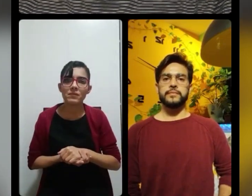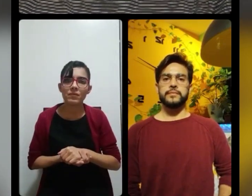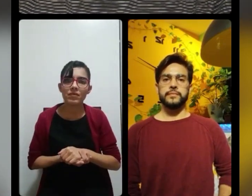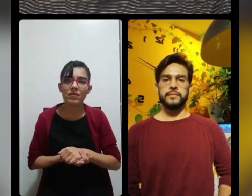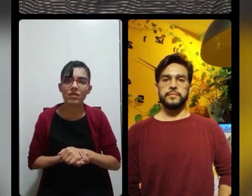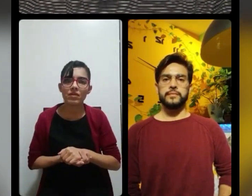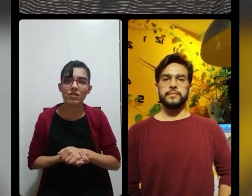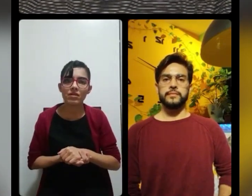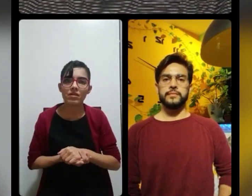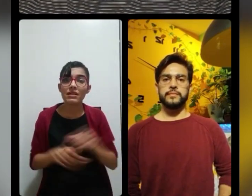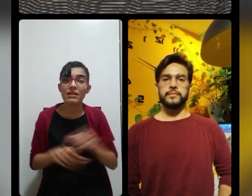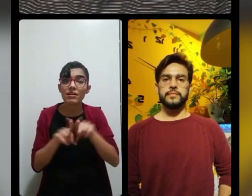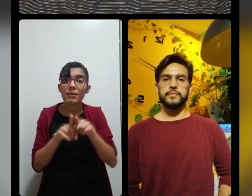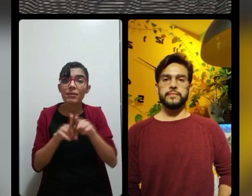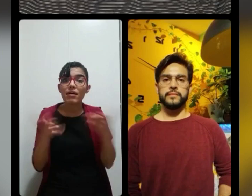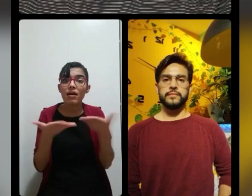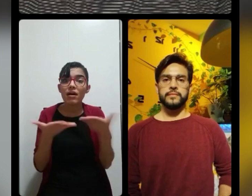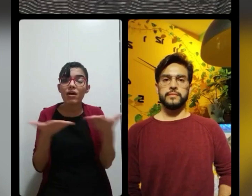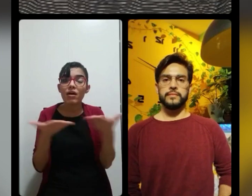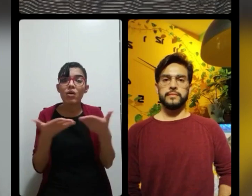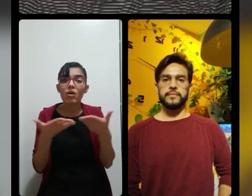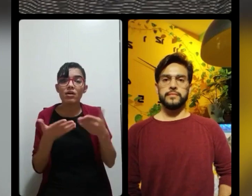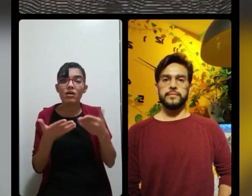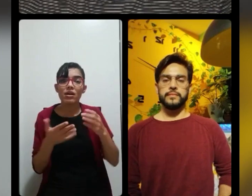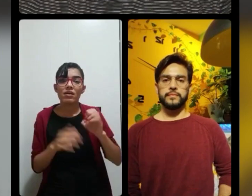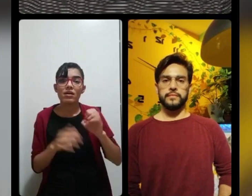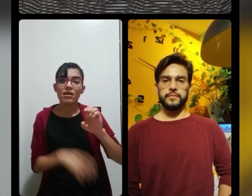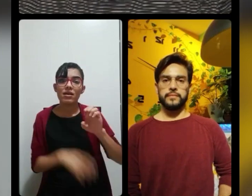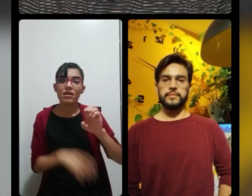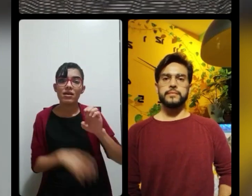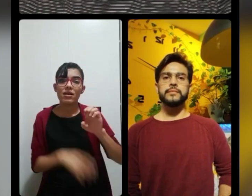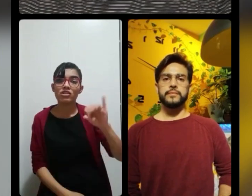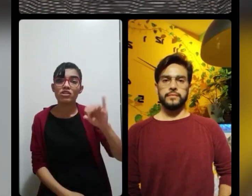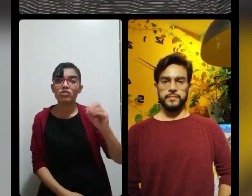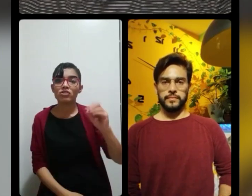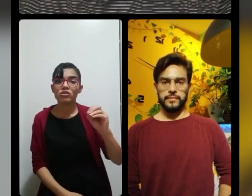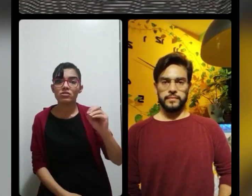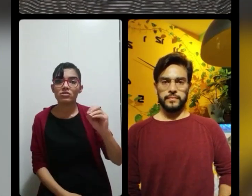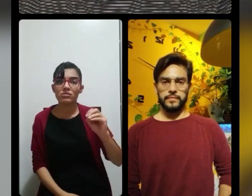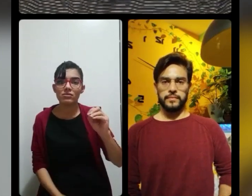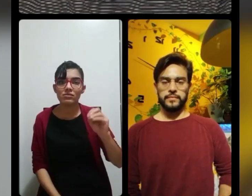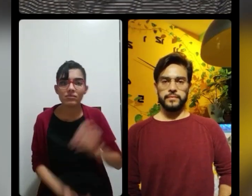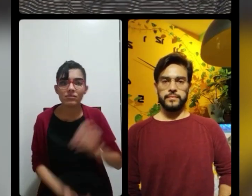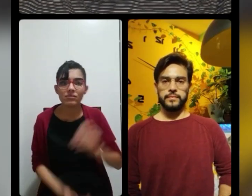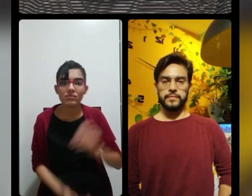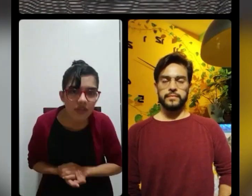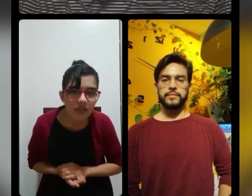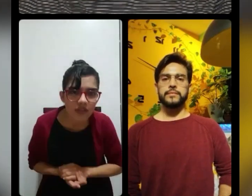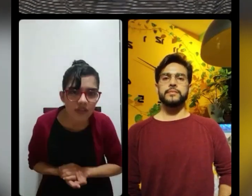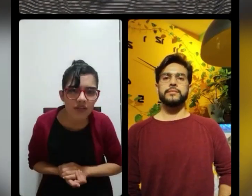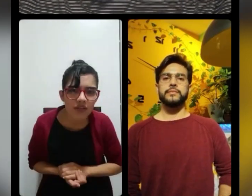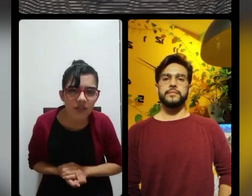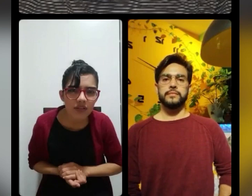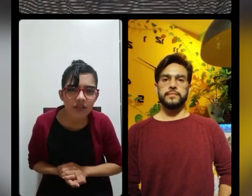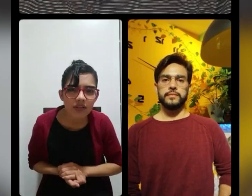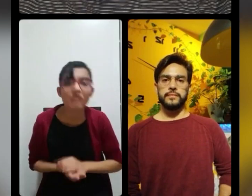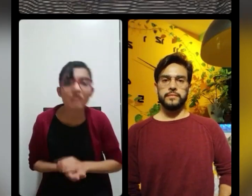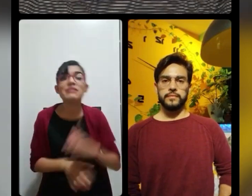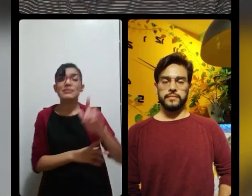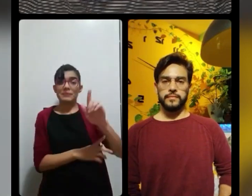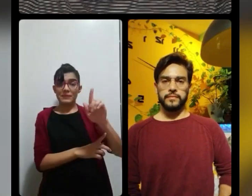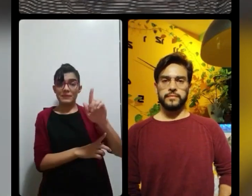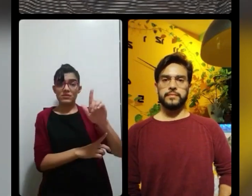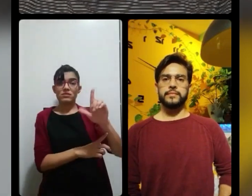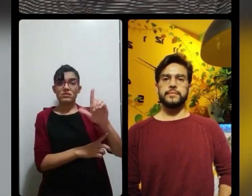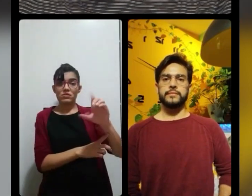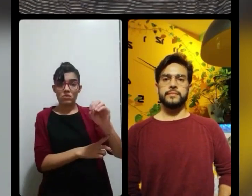que não registra bem o livro, quando diz primeira edição global, mas não dá na ficha catalográfica as informações das 2 edições